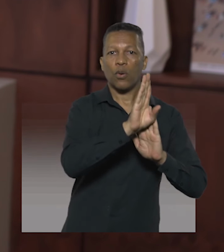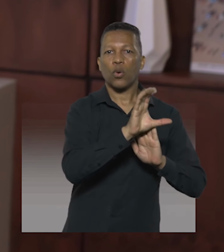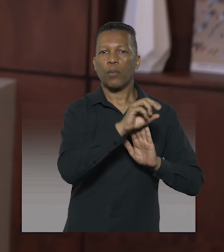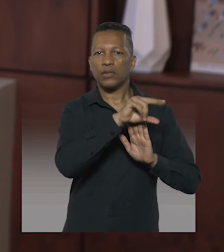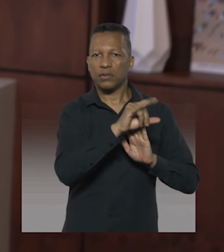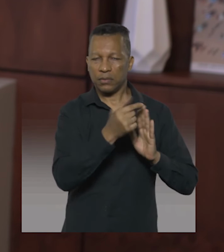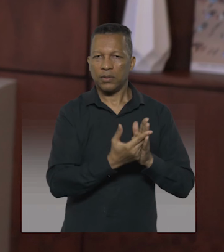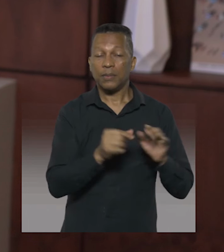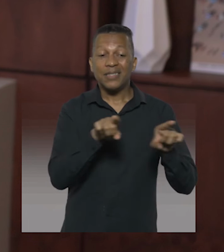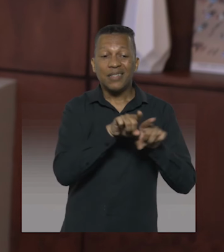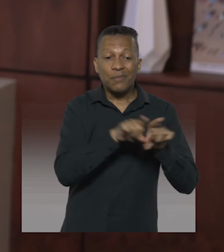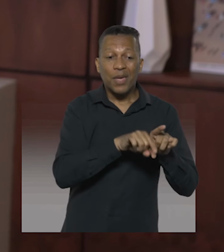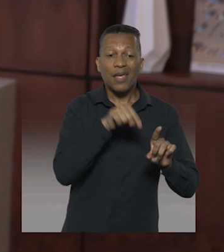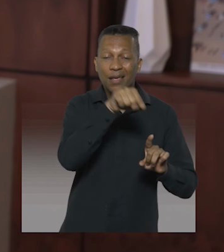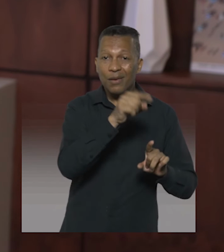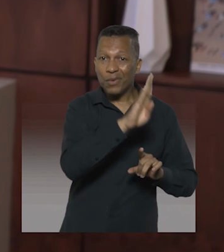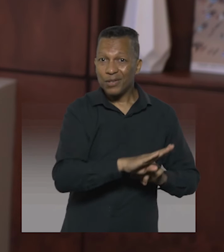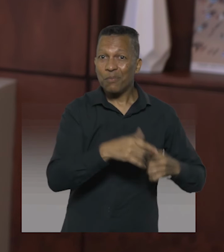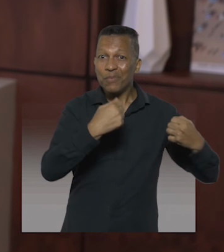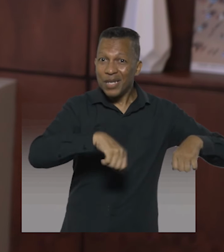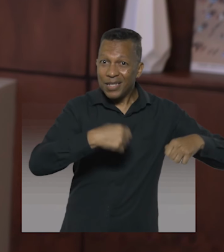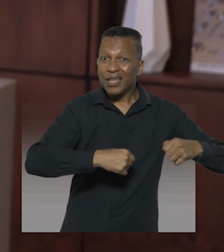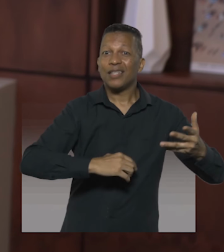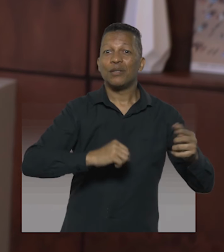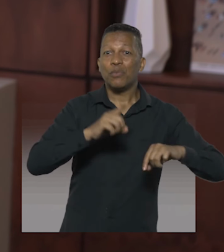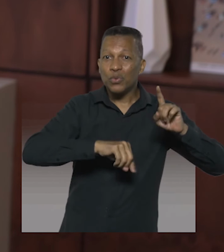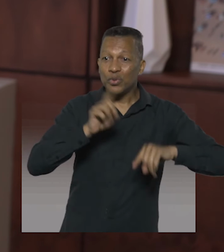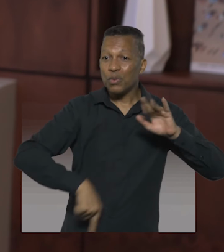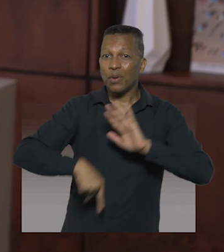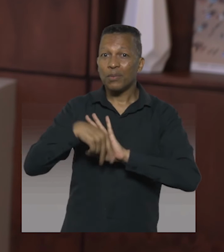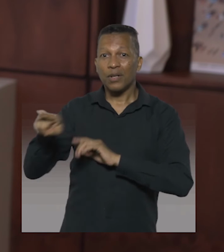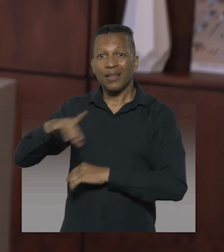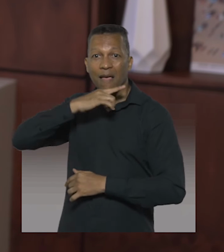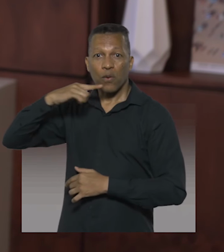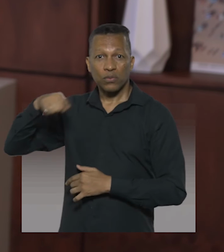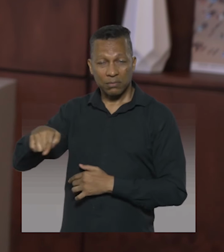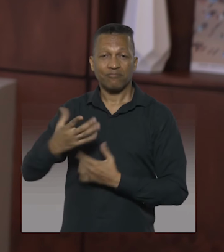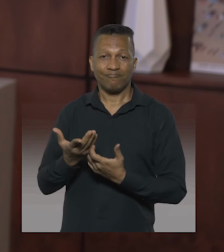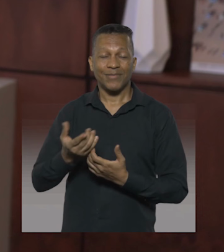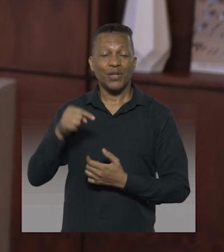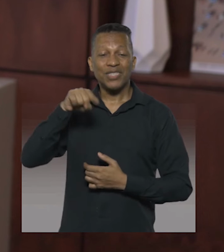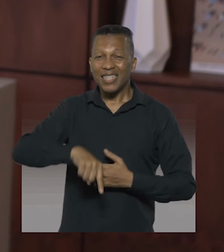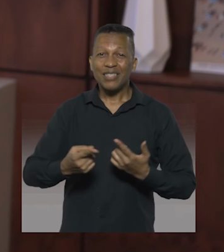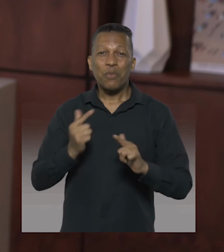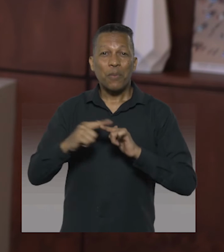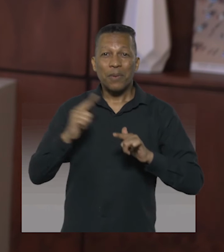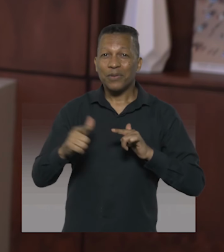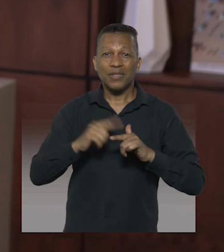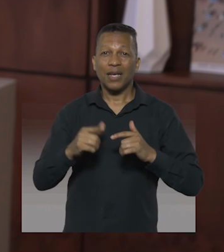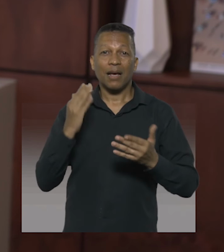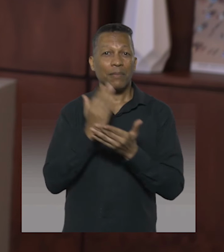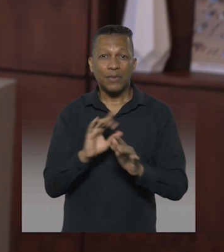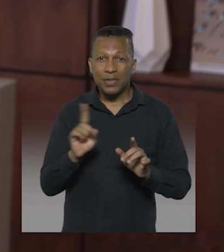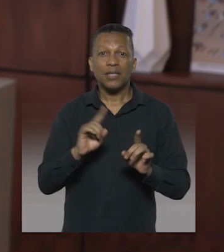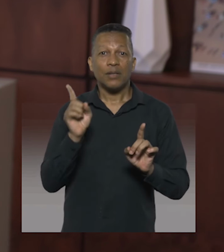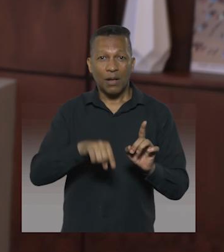De outro, o país depende essencialmente da importação de alguns itens, como os fertilizantes. Assim, caso esse problema não seja sanado a tempo, a safra do próximo